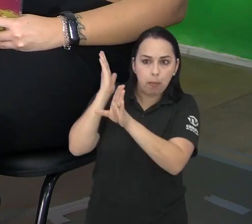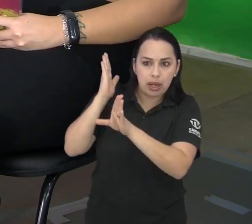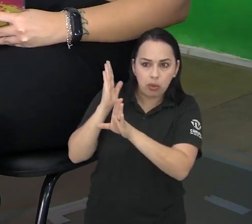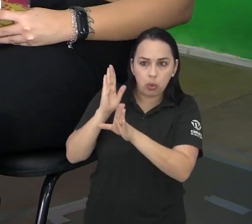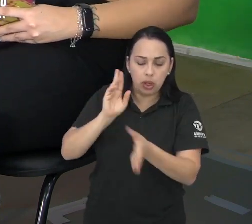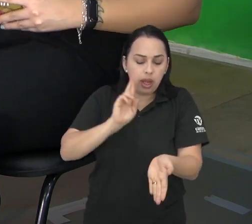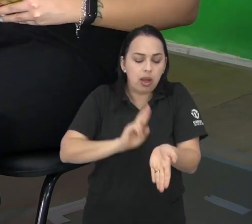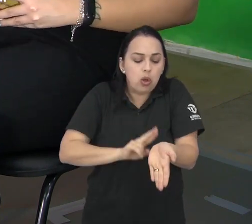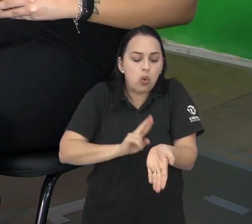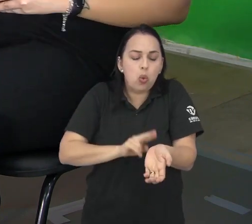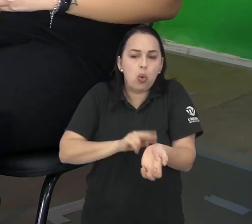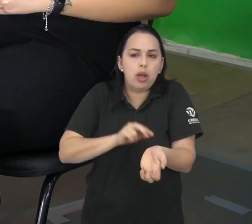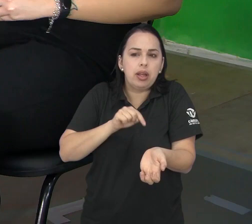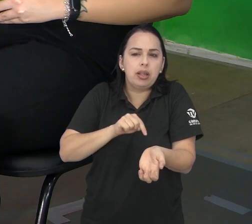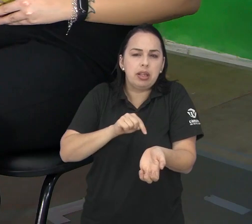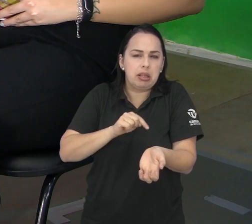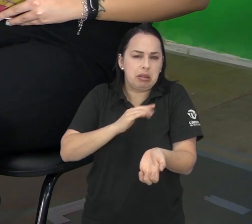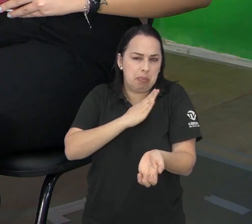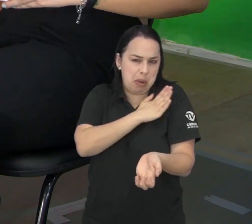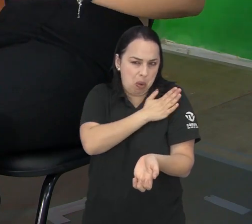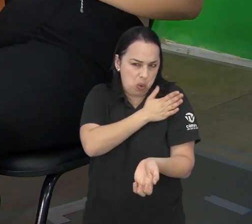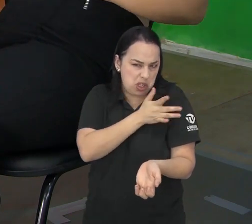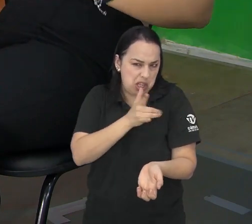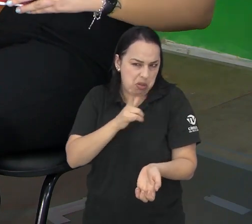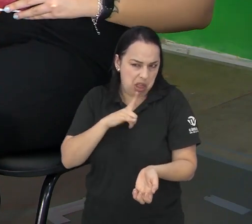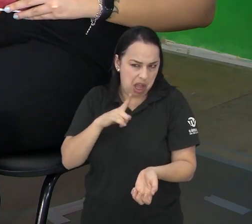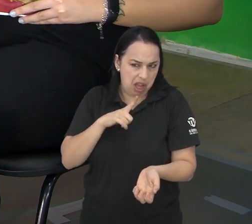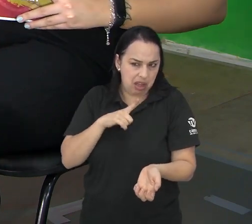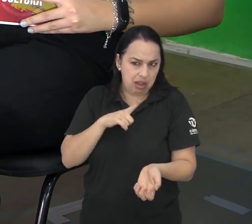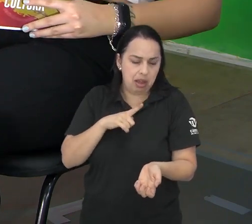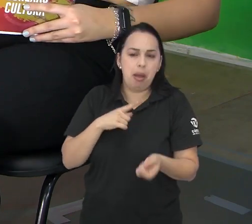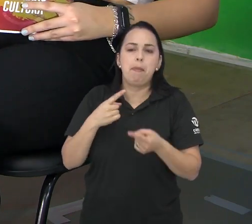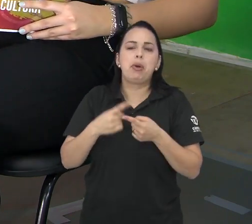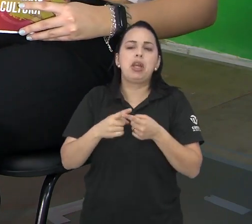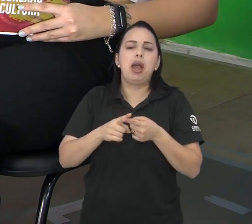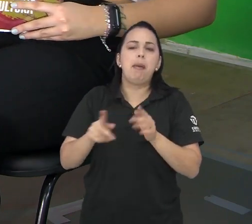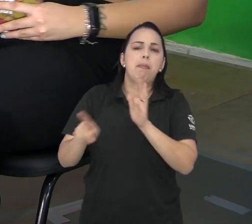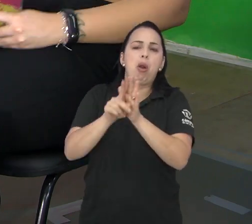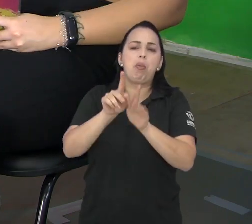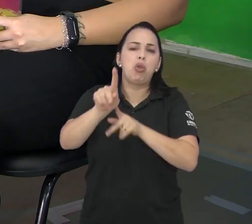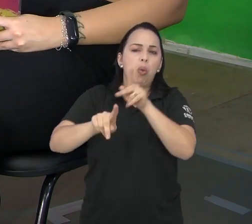esse ritmo ele sofre algum tipo de preconceito por ser considerado mais popular,